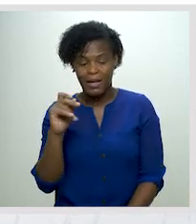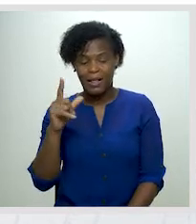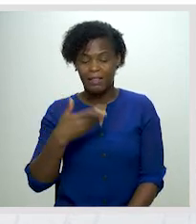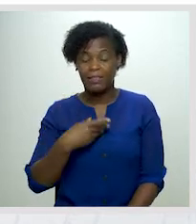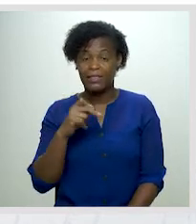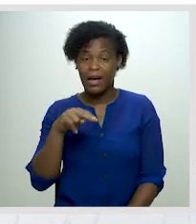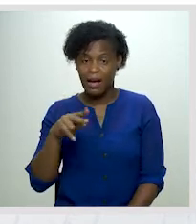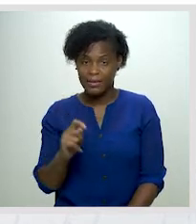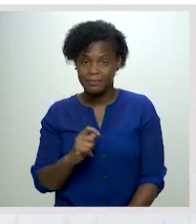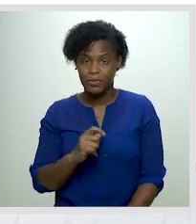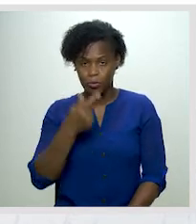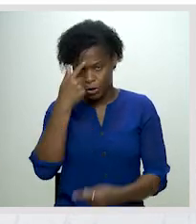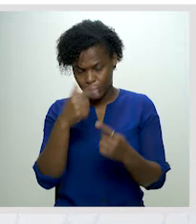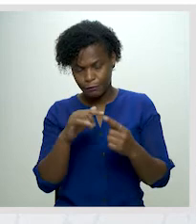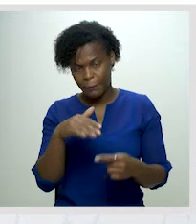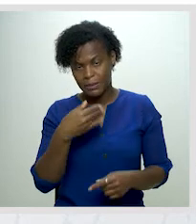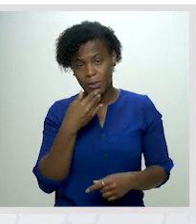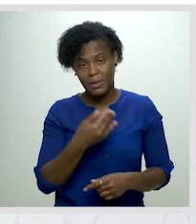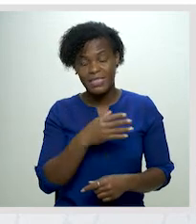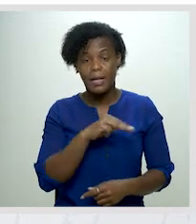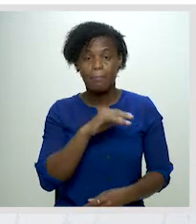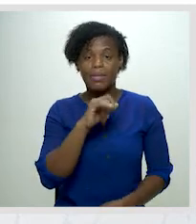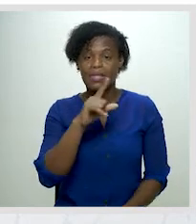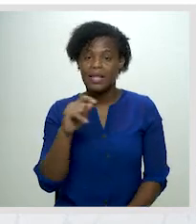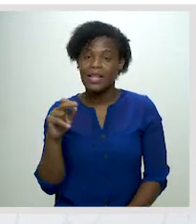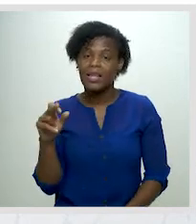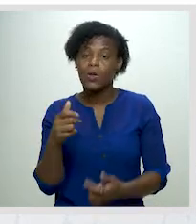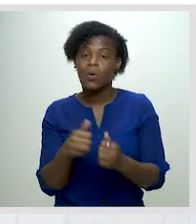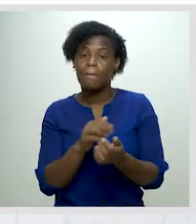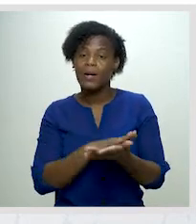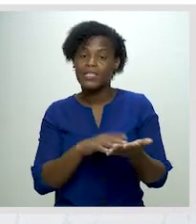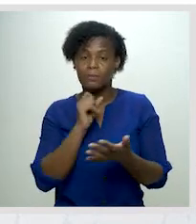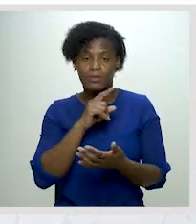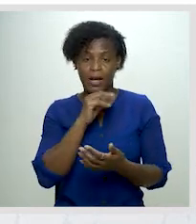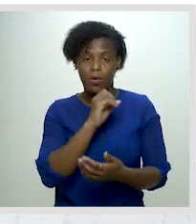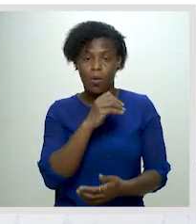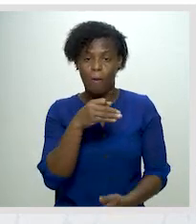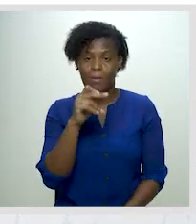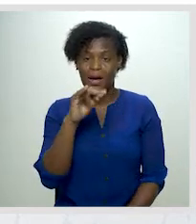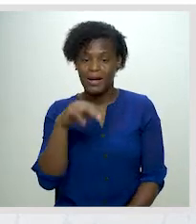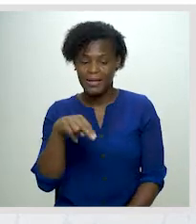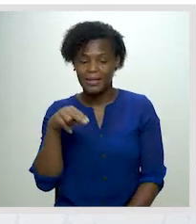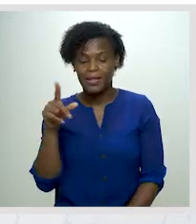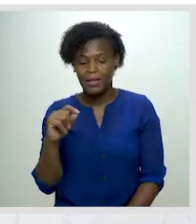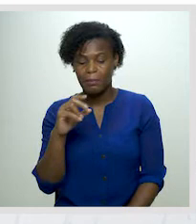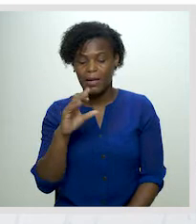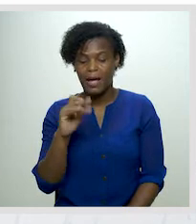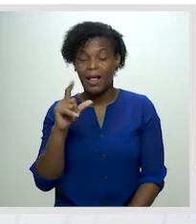o principal objetivo da experiência de Miller baseada na hipótese de Oparin e